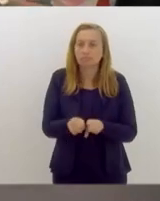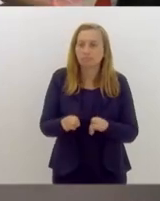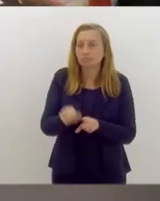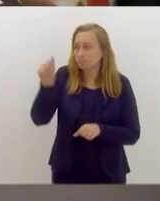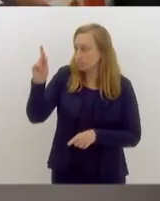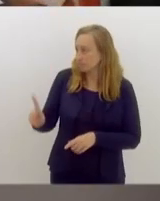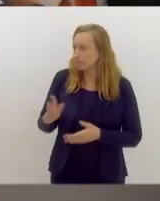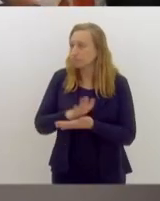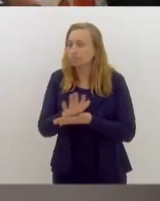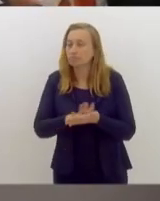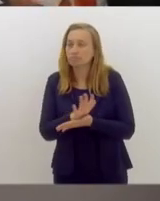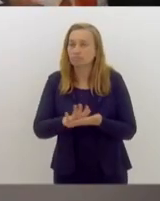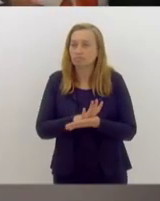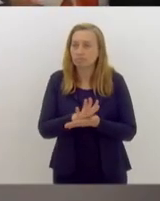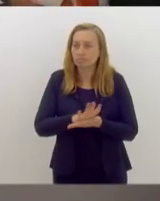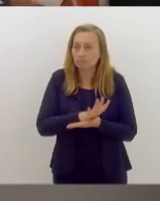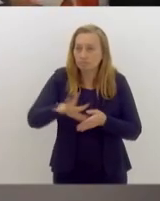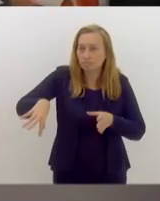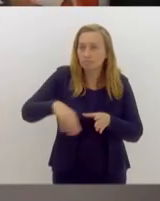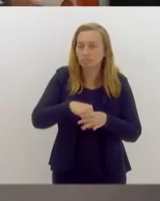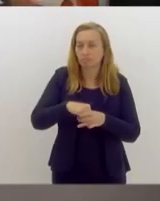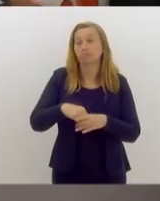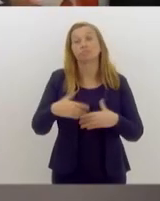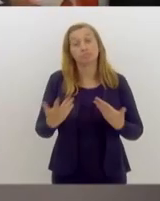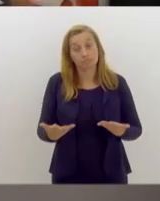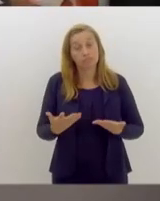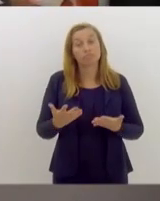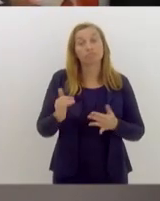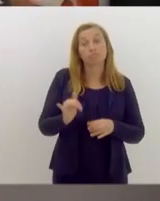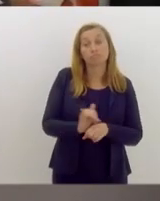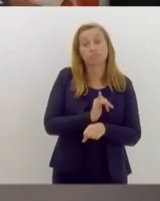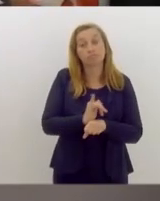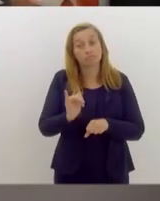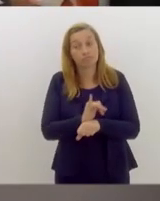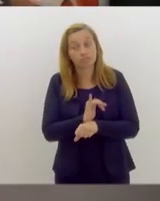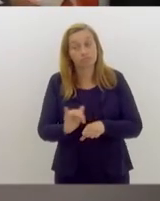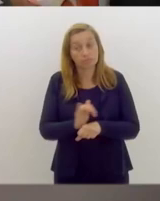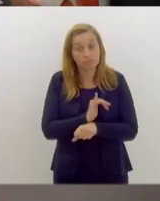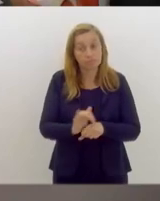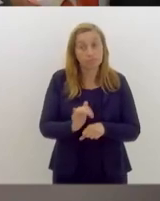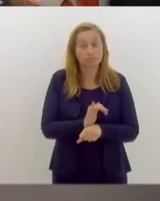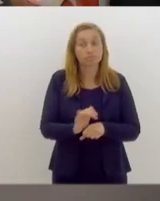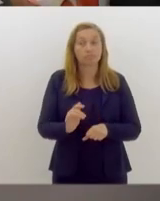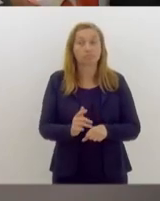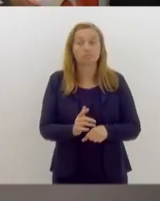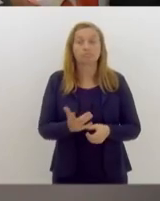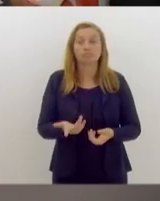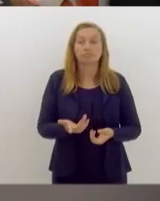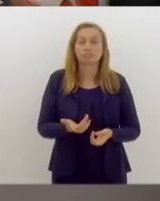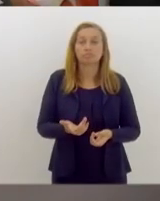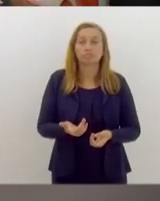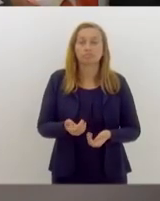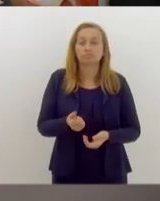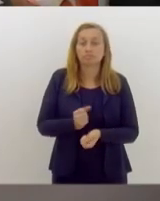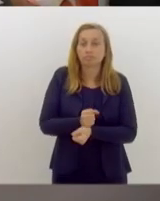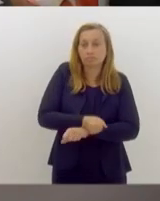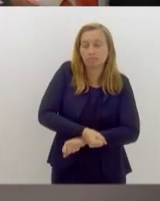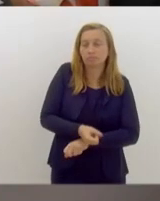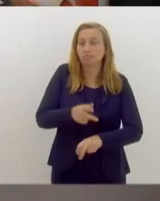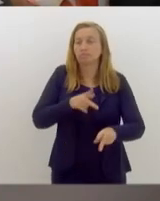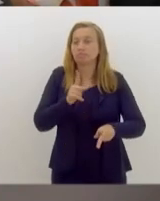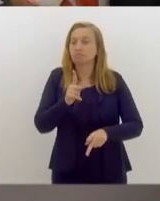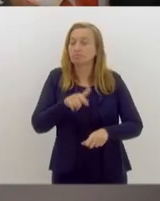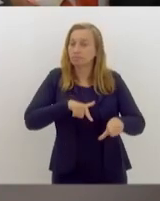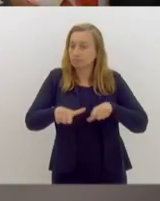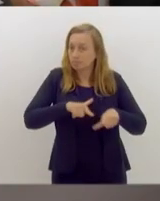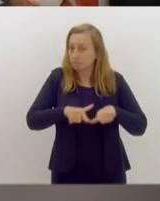tem nada incorporado nos seus vencimentos. Esses mecanismos de superexploração do trabalho docente, ele precisa acabar,